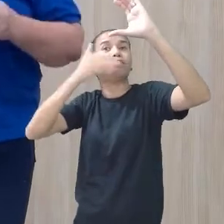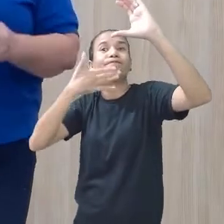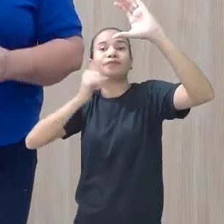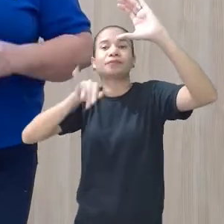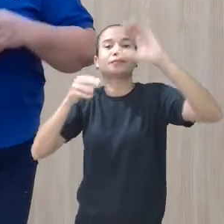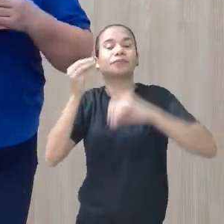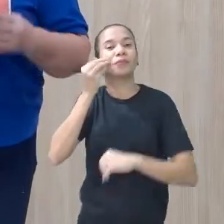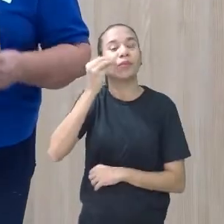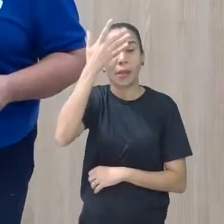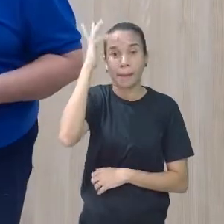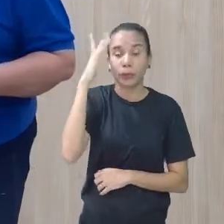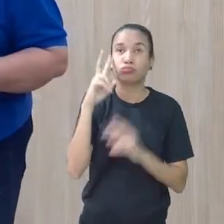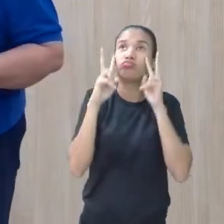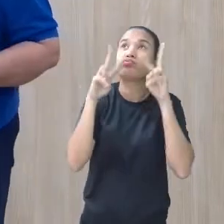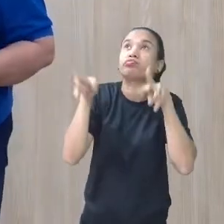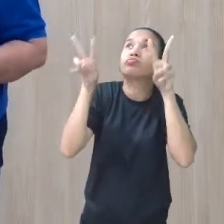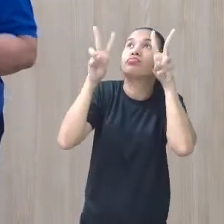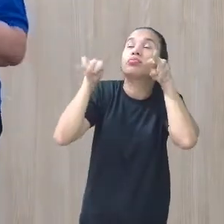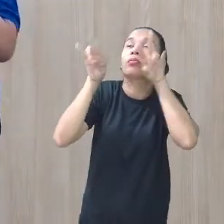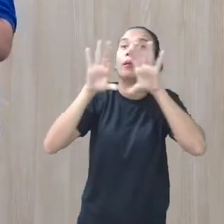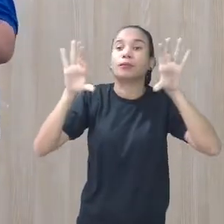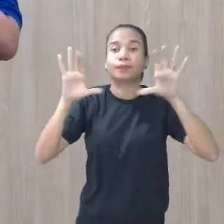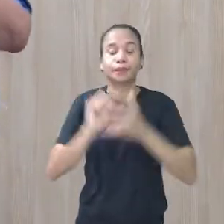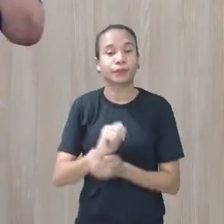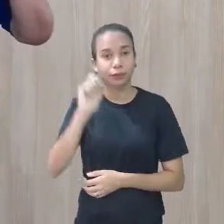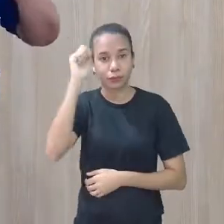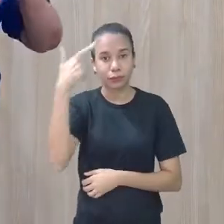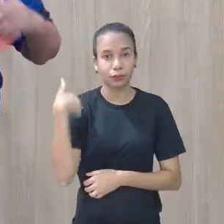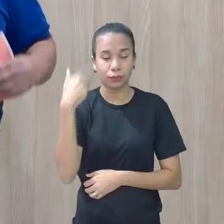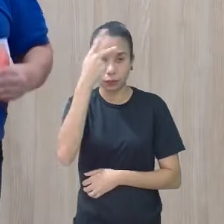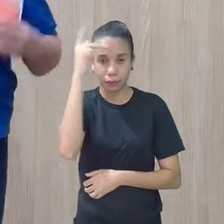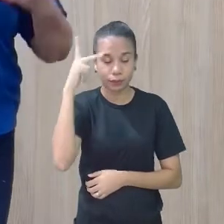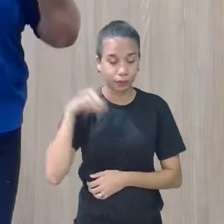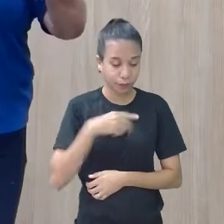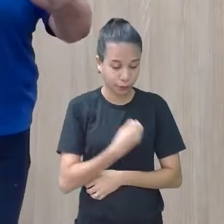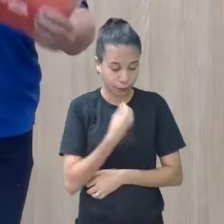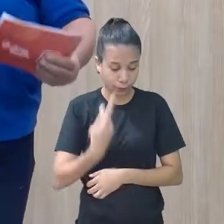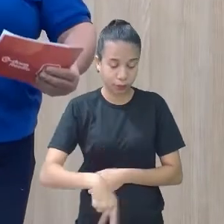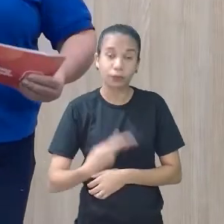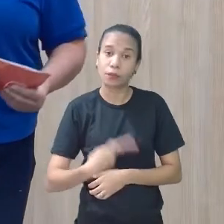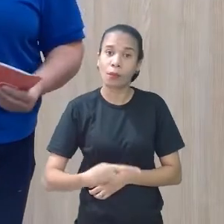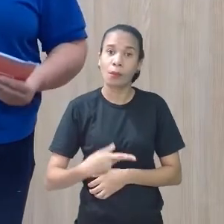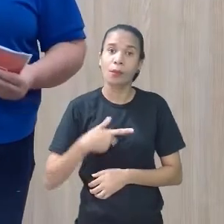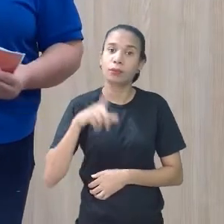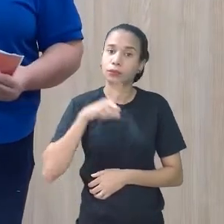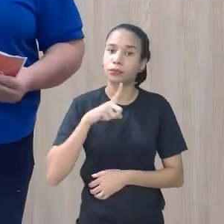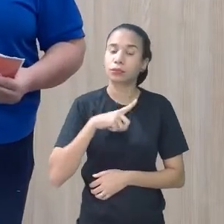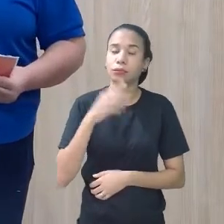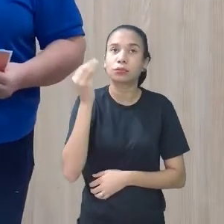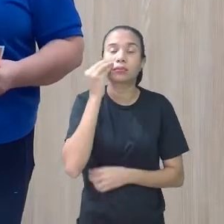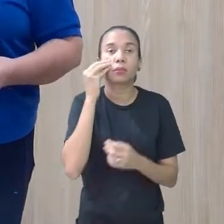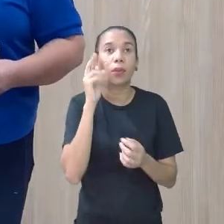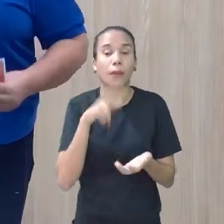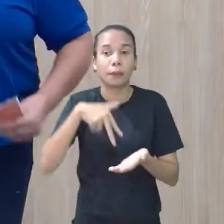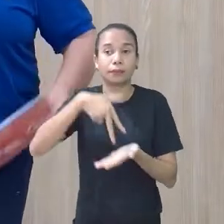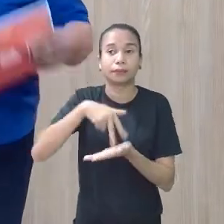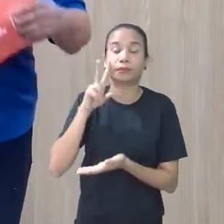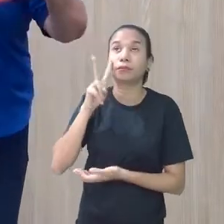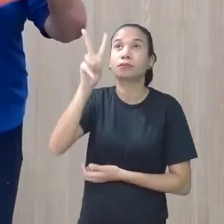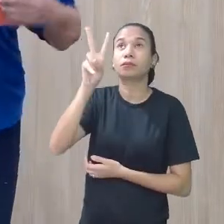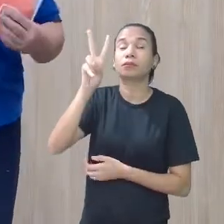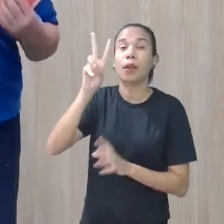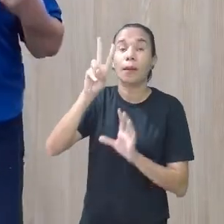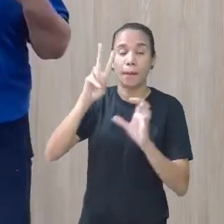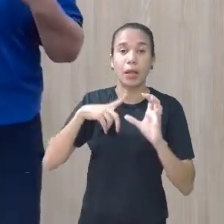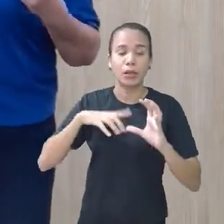mais oportunidade dessa observação. Claro, quando eu estou na Terra, eu tenho uma observação. Agora, quando